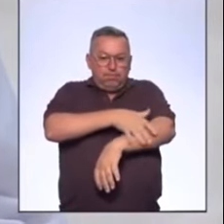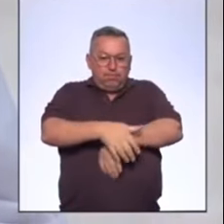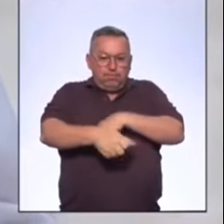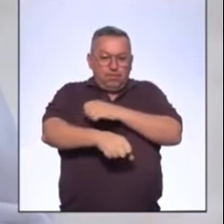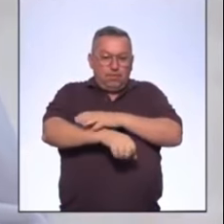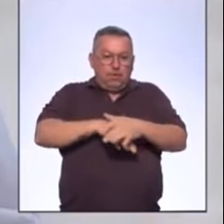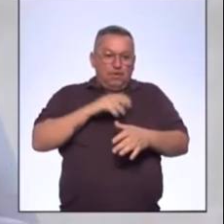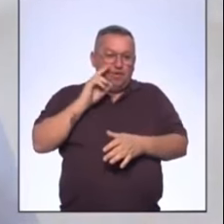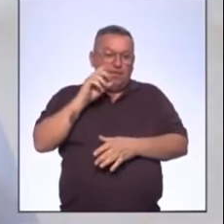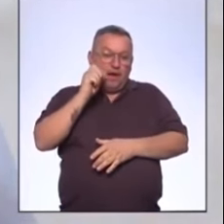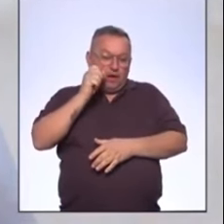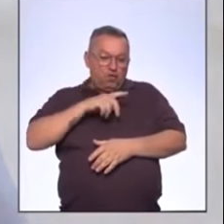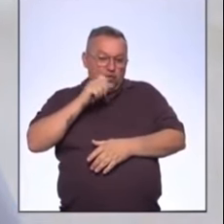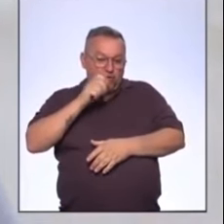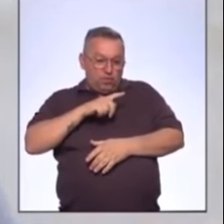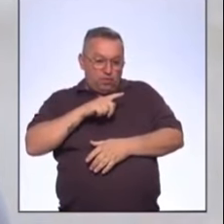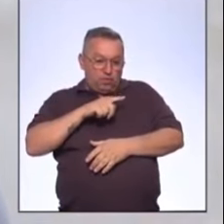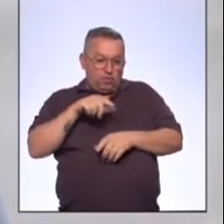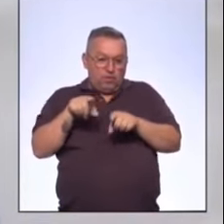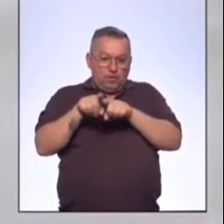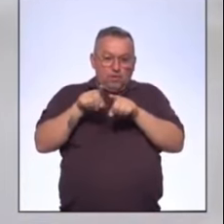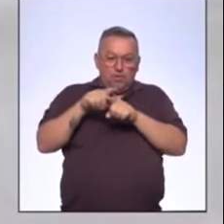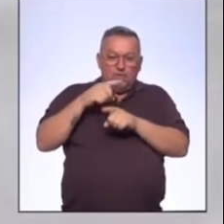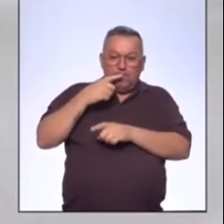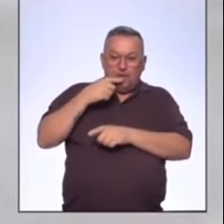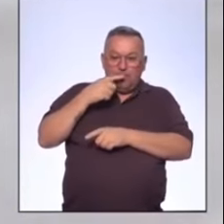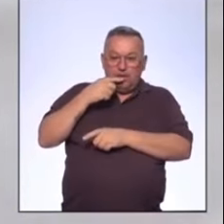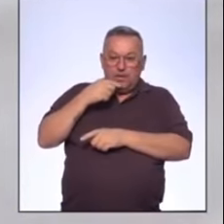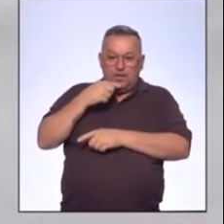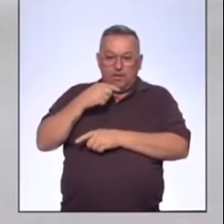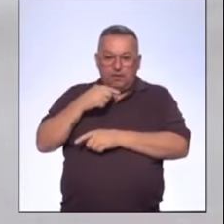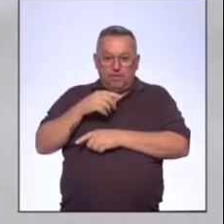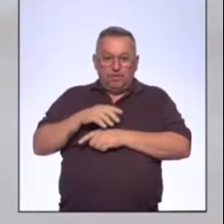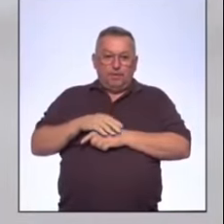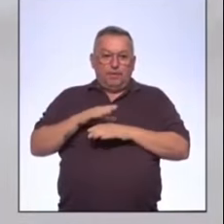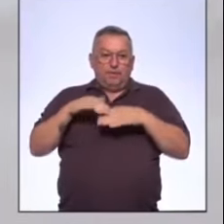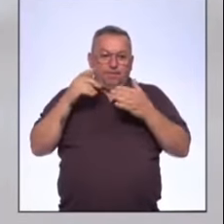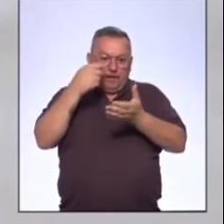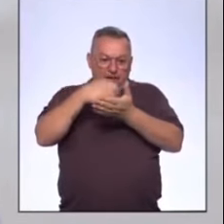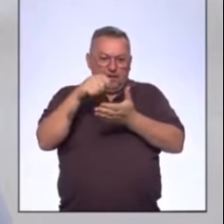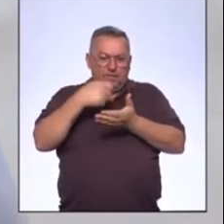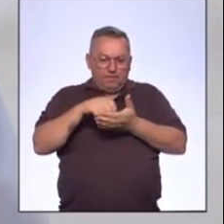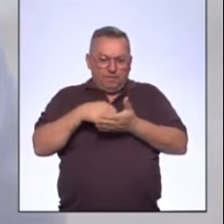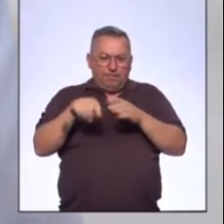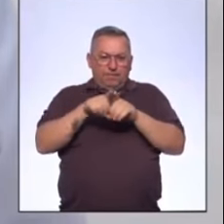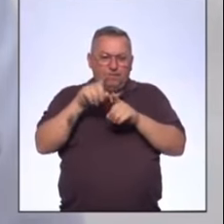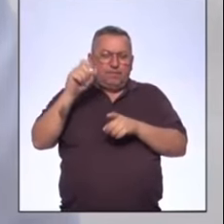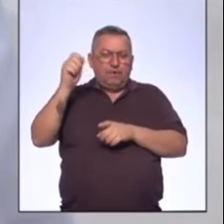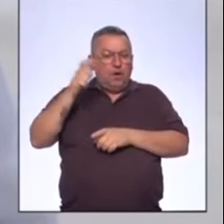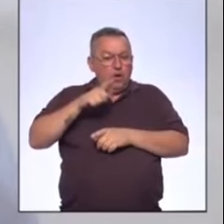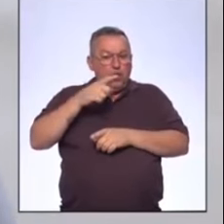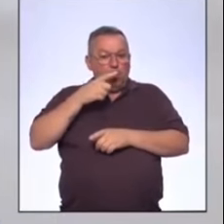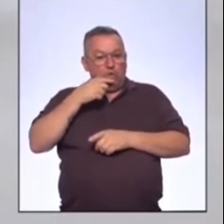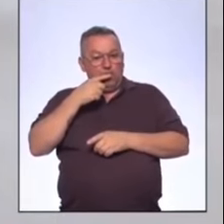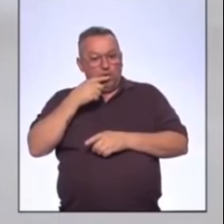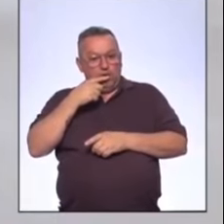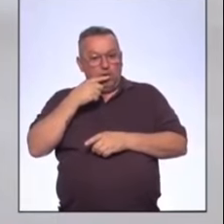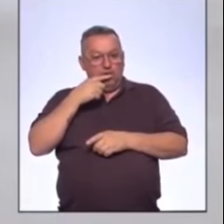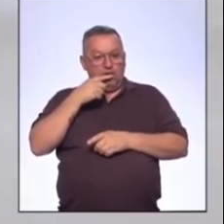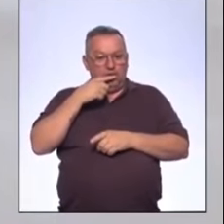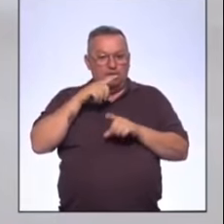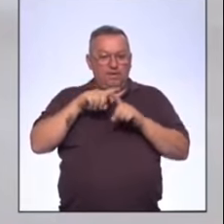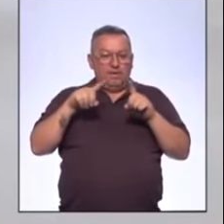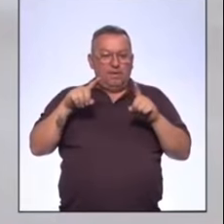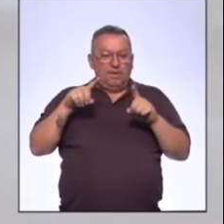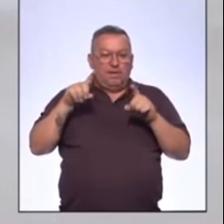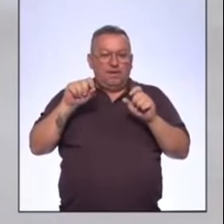caninhos azuis e tenho caninhos vermelhos. Né? E está escrito, inclusive, em azul e em vermelho. Isso é meio que